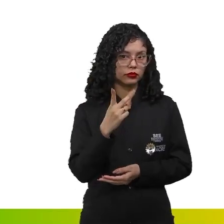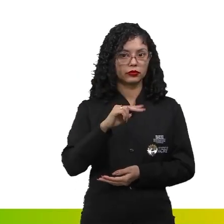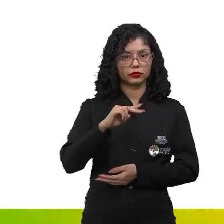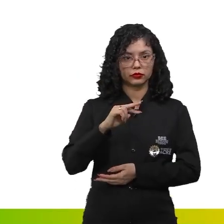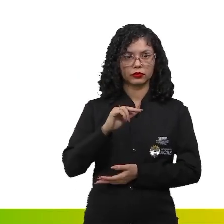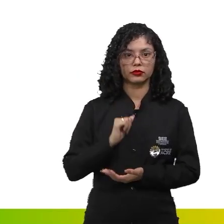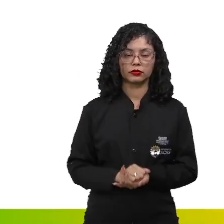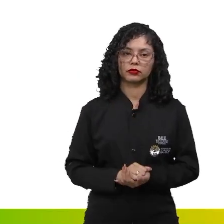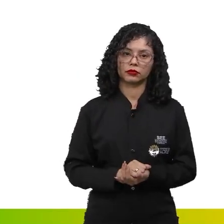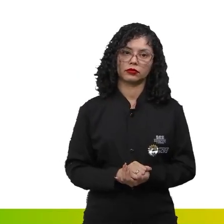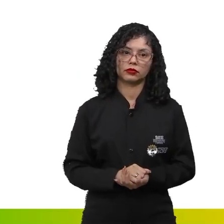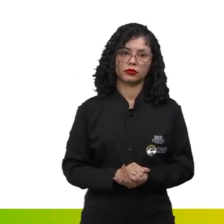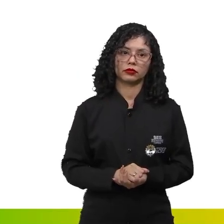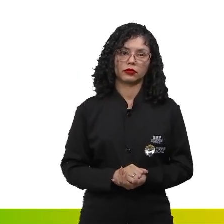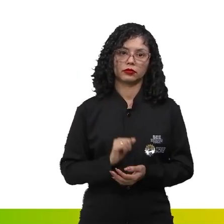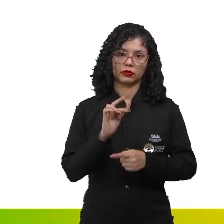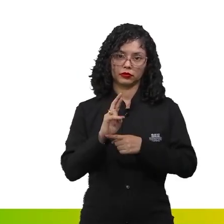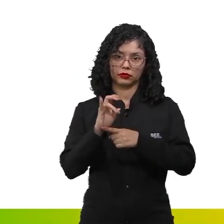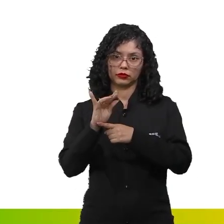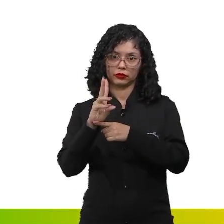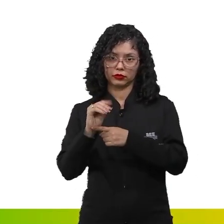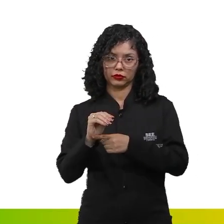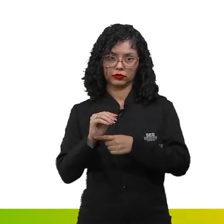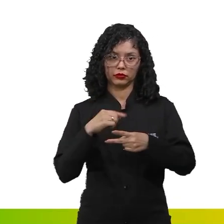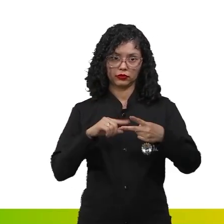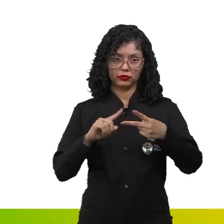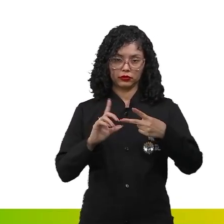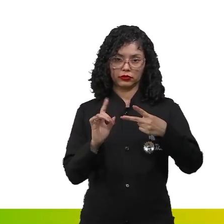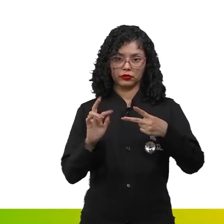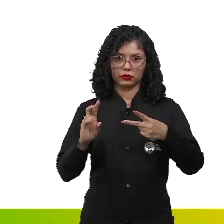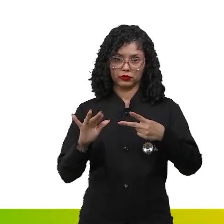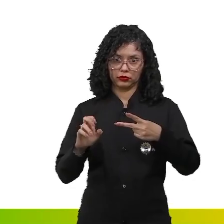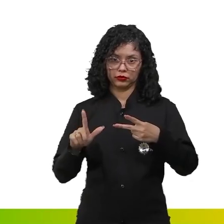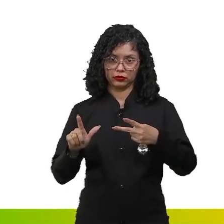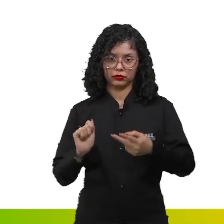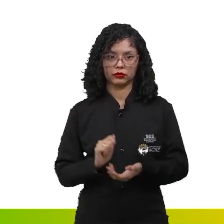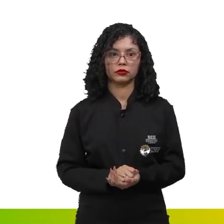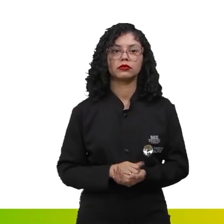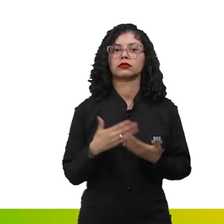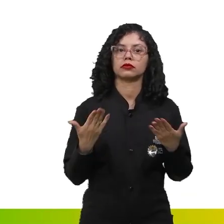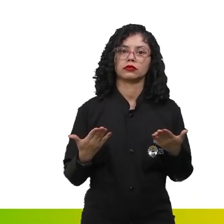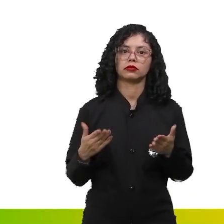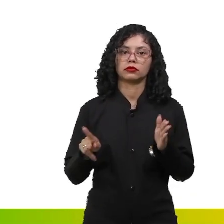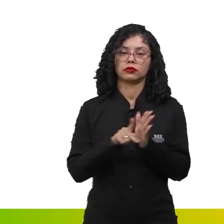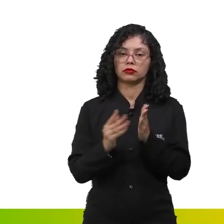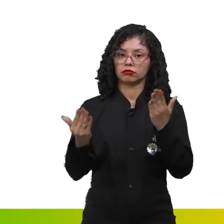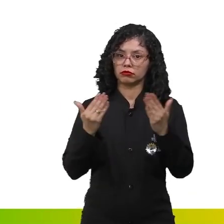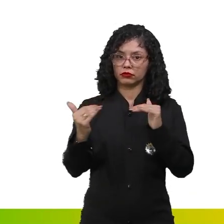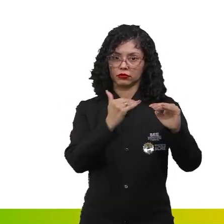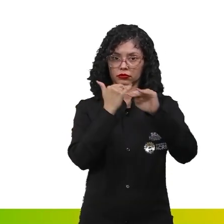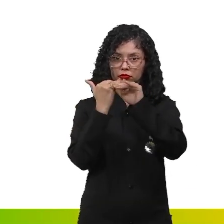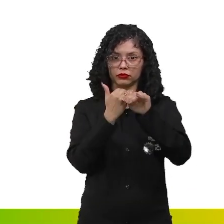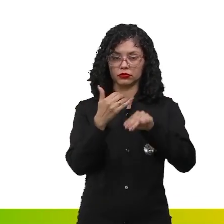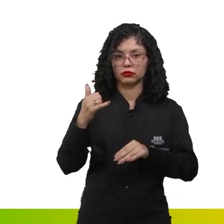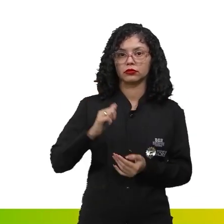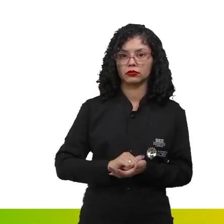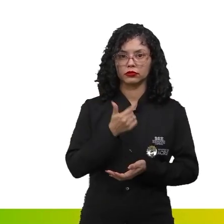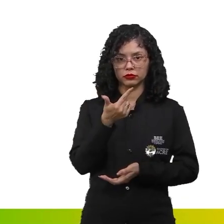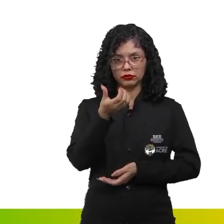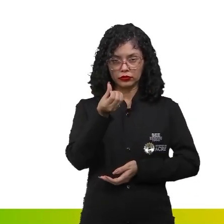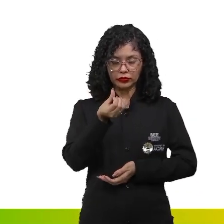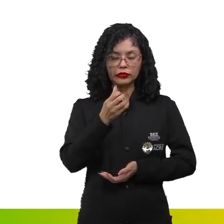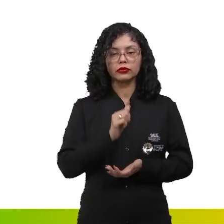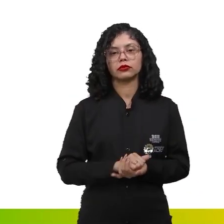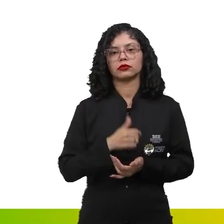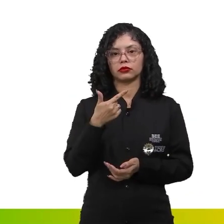irmãos, Ricardo e Daniela, em partes inversamente proporcionais às suas idades, que são